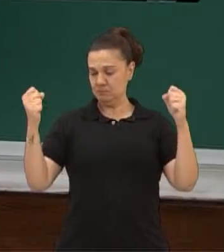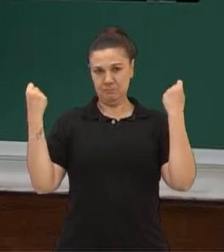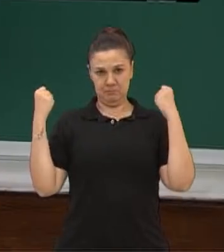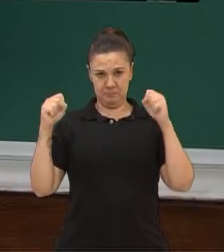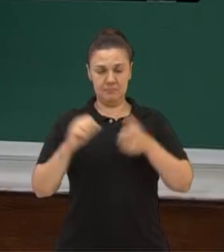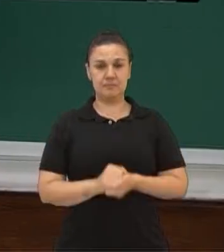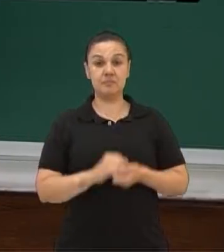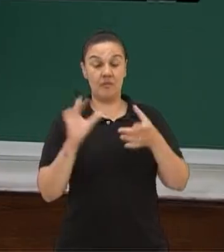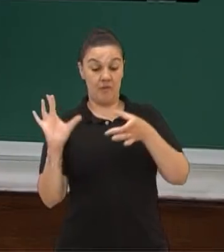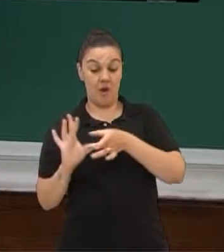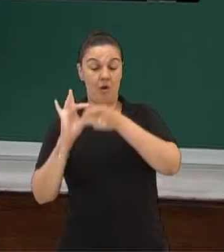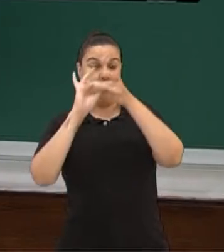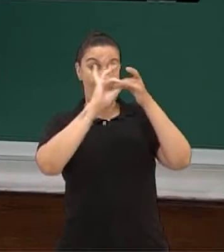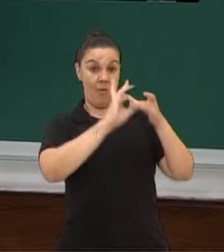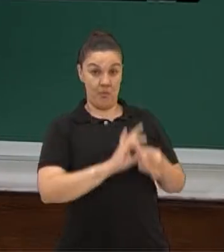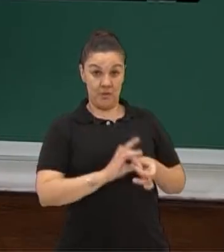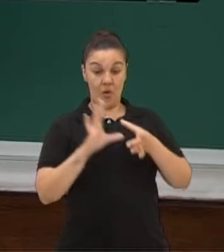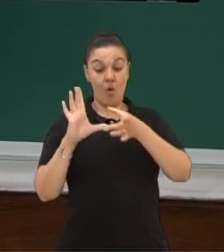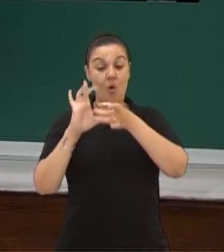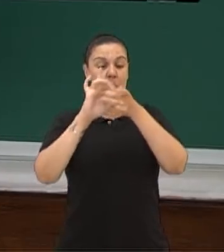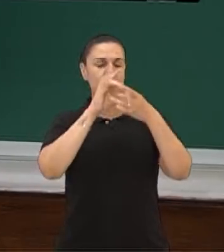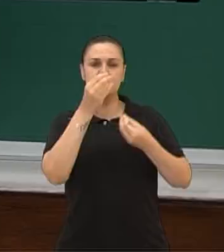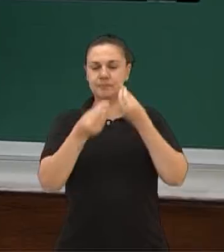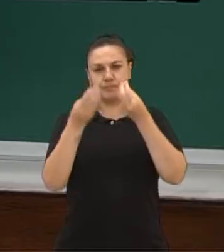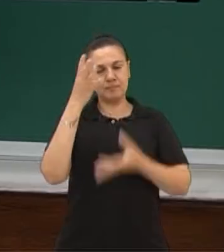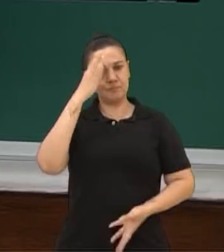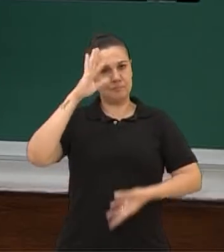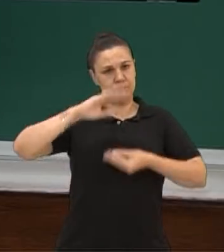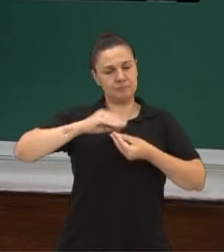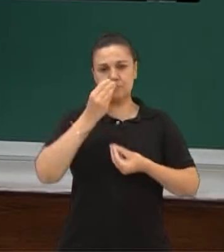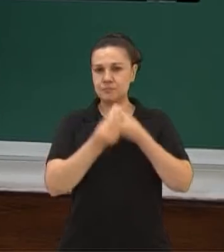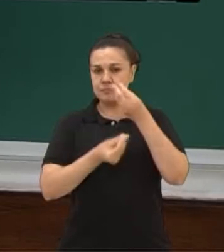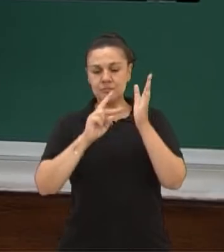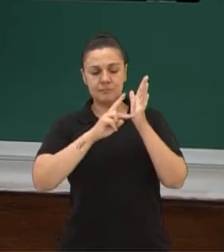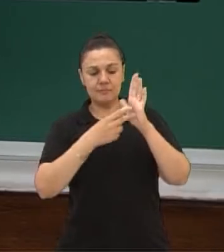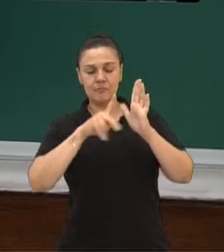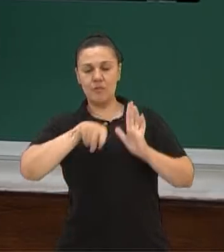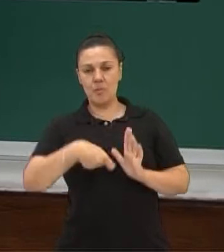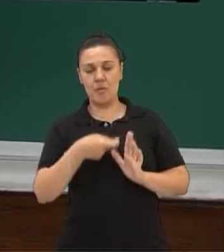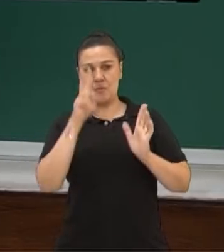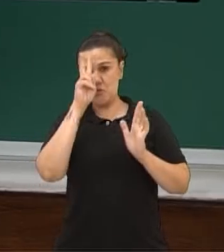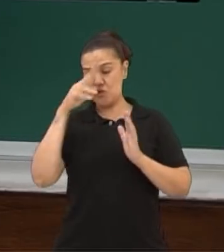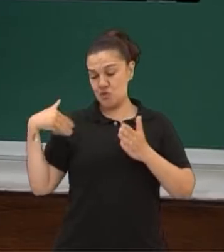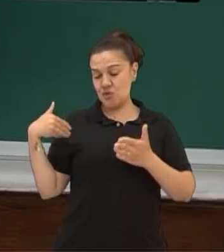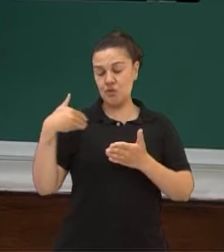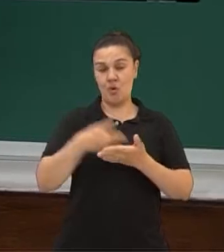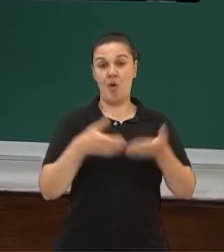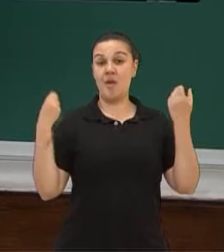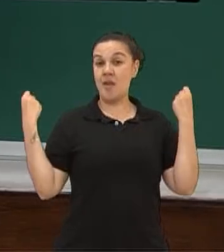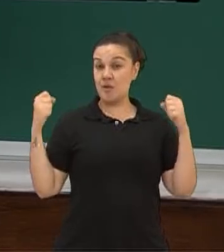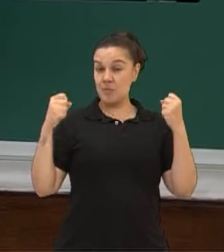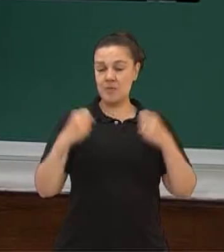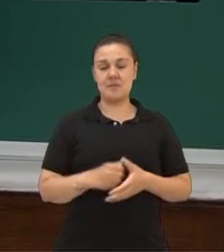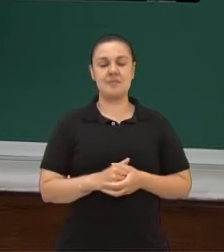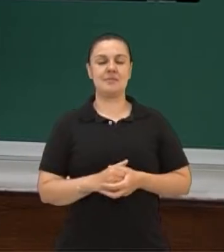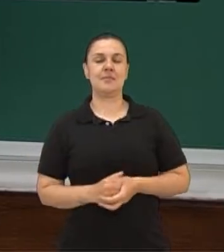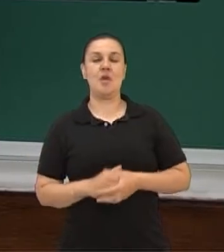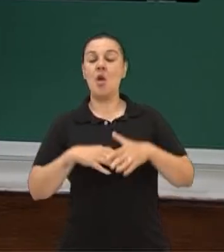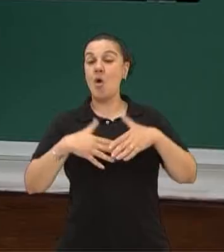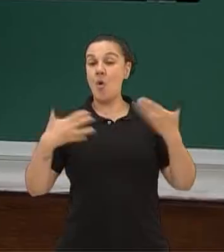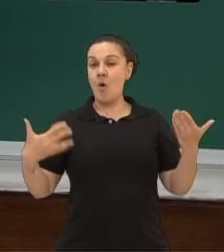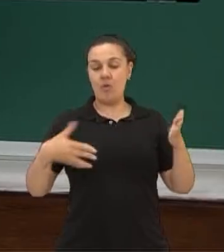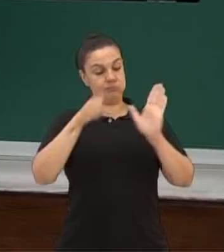vamos contextualizar, nós vamos primeiro entender o que é Educação Física, vamos falar sobre a história da Educação Física, vamos falar aí quais